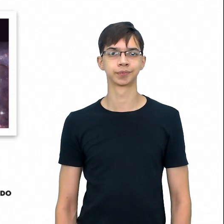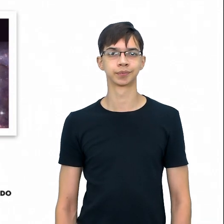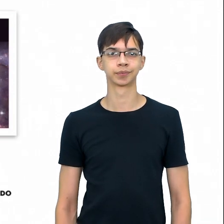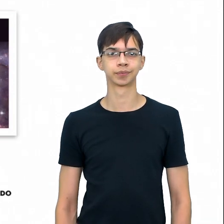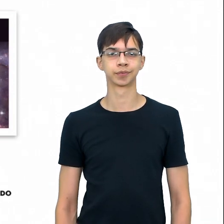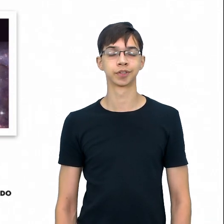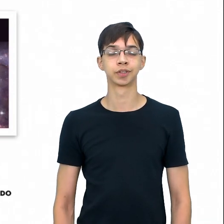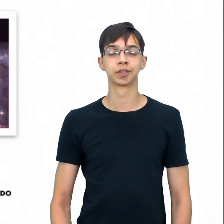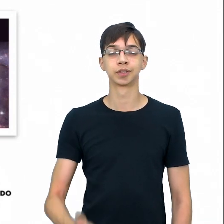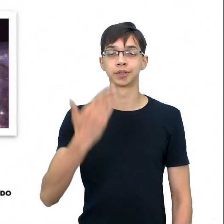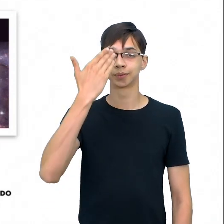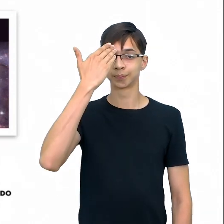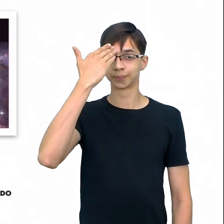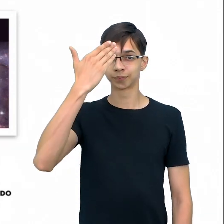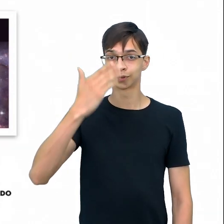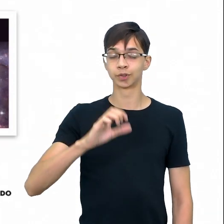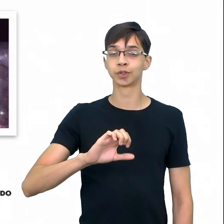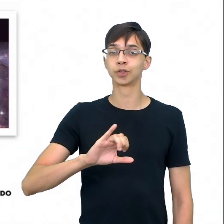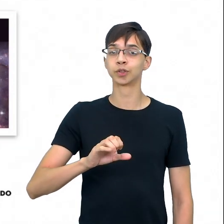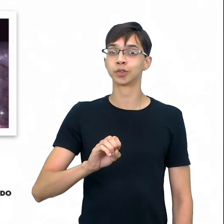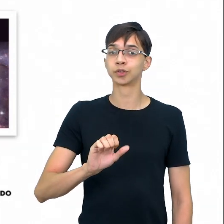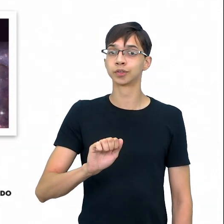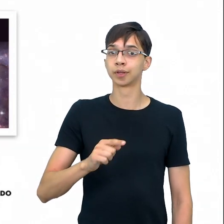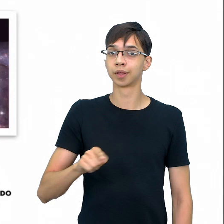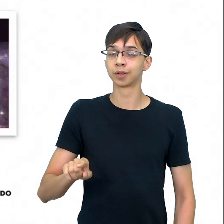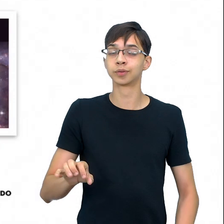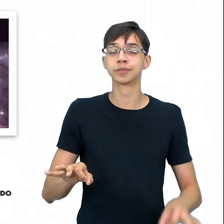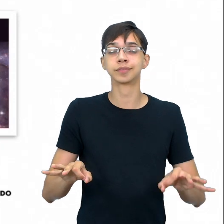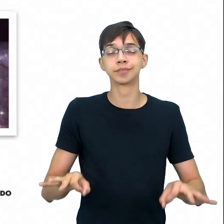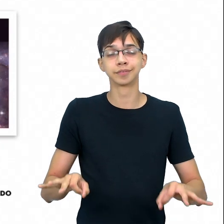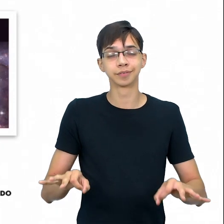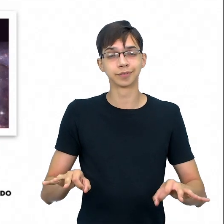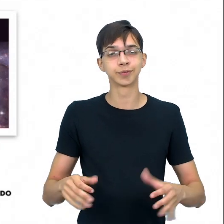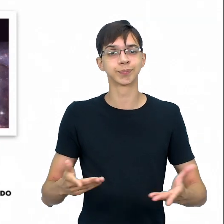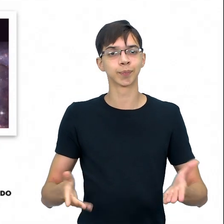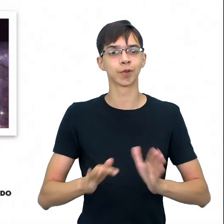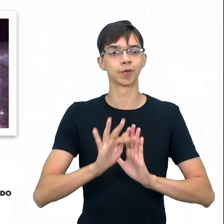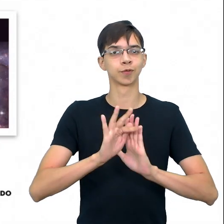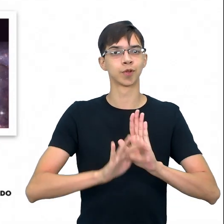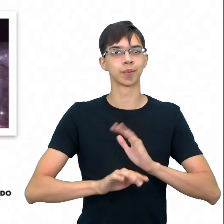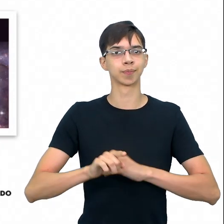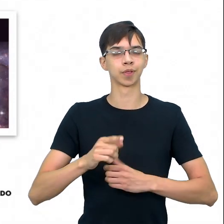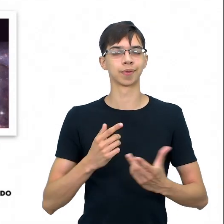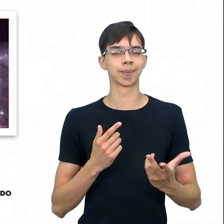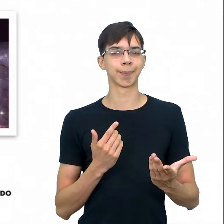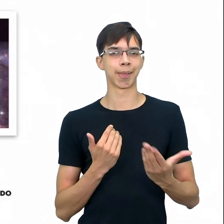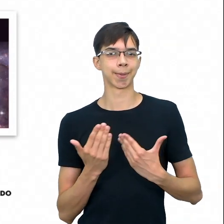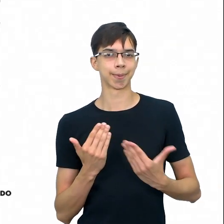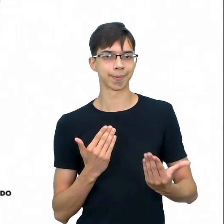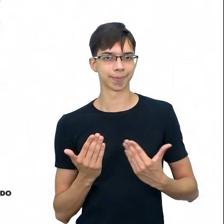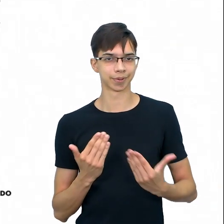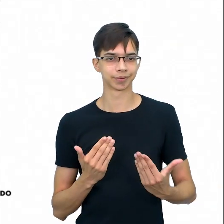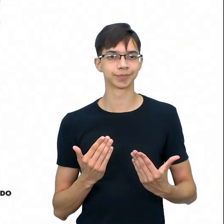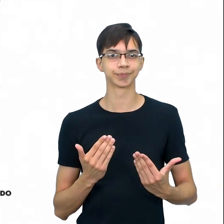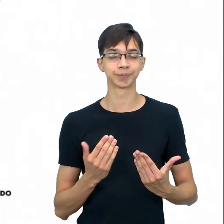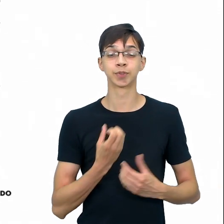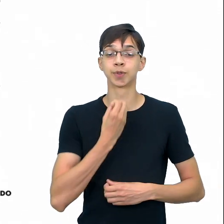Obrigada, João. É isso mesmo. Então, fica aí a dica. Conversem com a gente pelo formulário e coloquem as boas práticas nos nossos